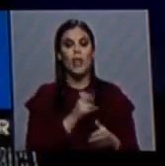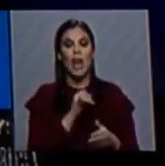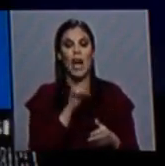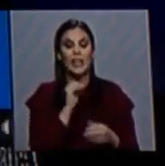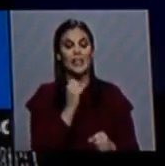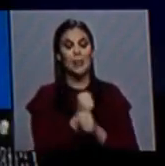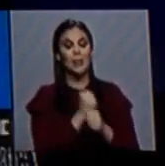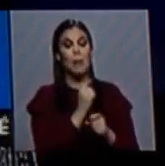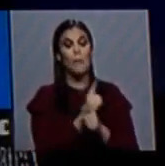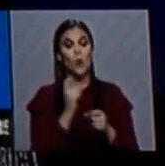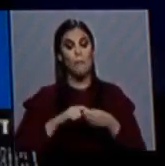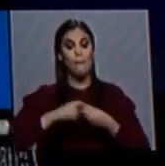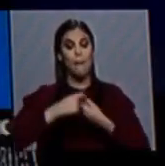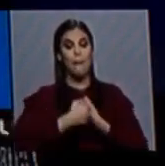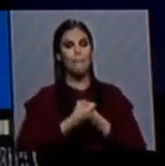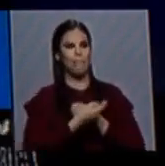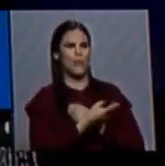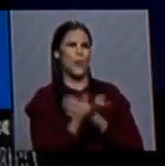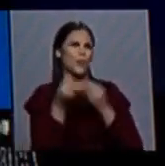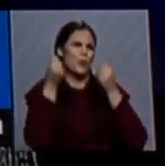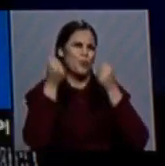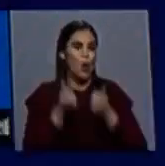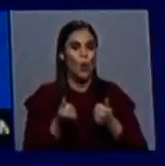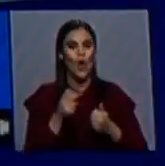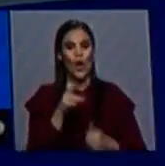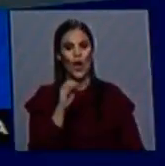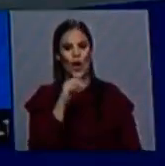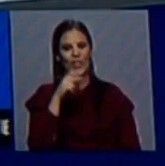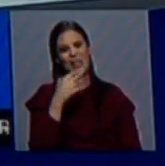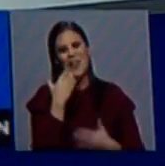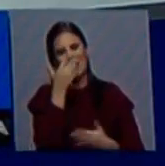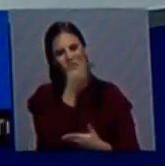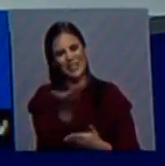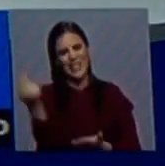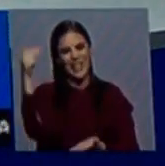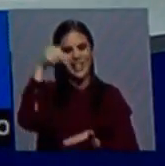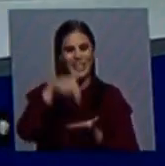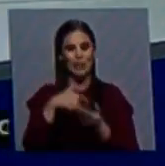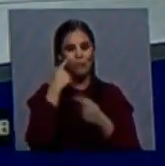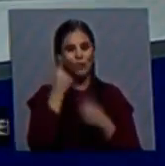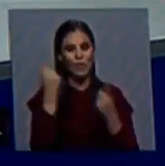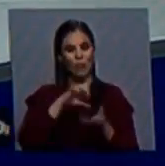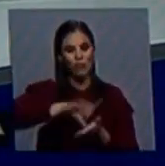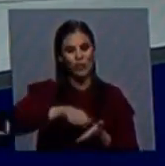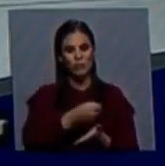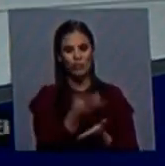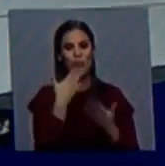parceiros que tem, e são muito bons. Rosa Mendes, muito obrigada por ter vindo partilhar connosco este projeto. Muito obrigada a nós.